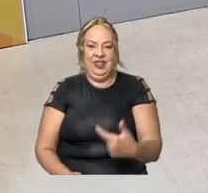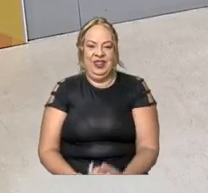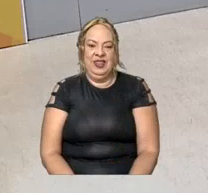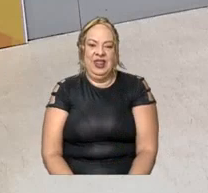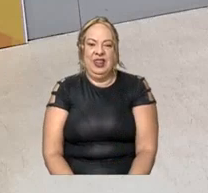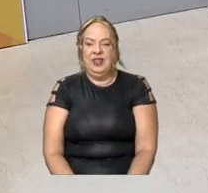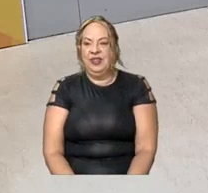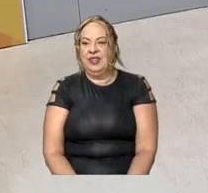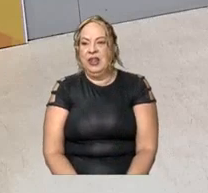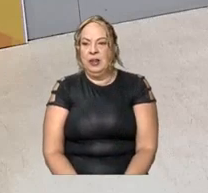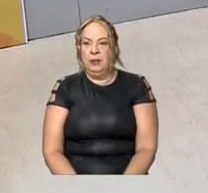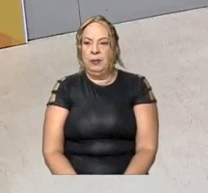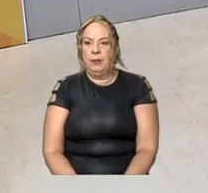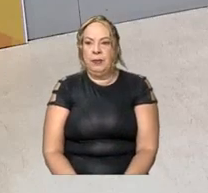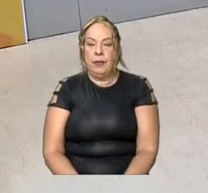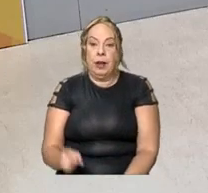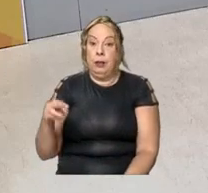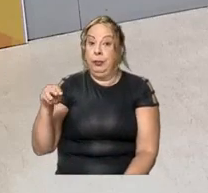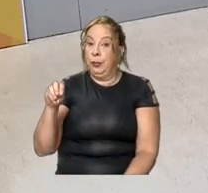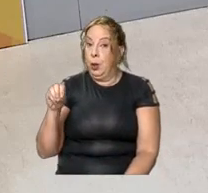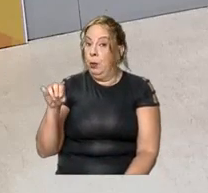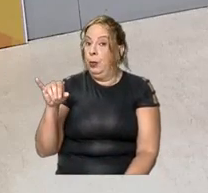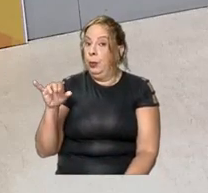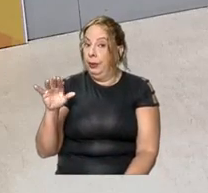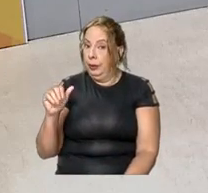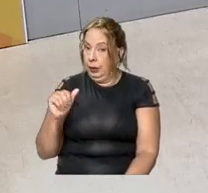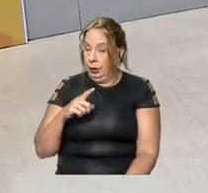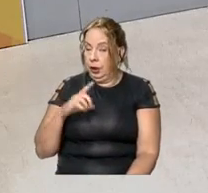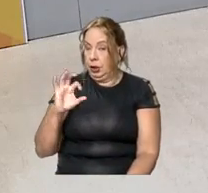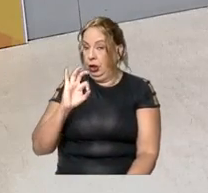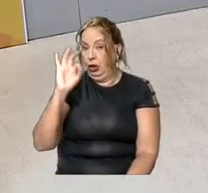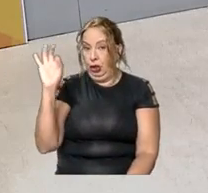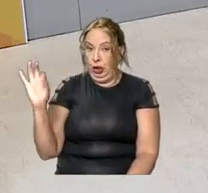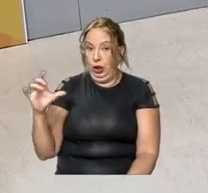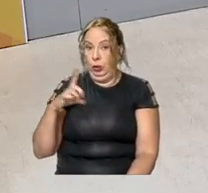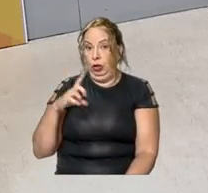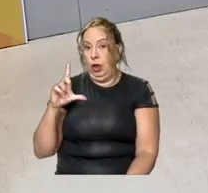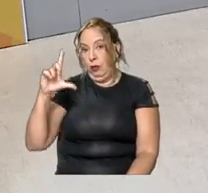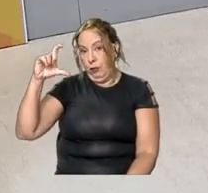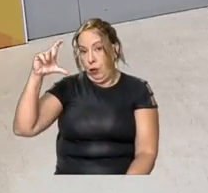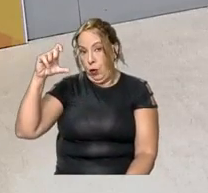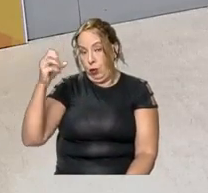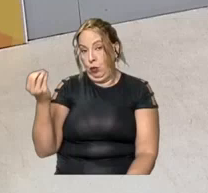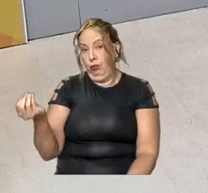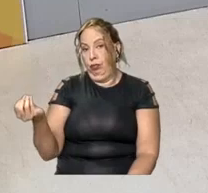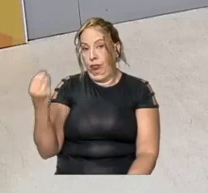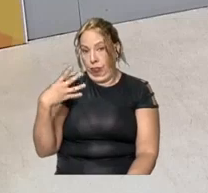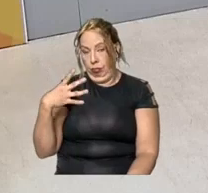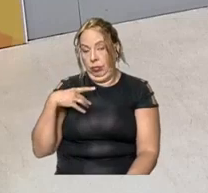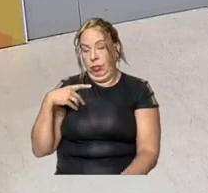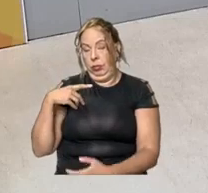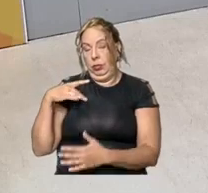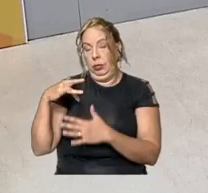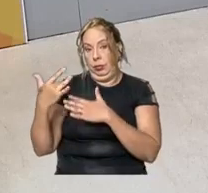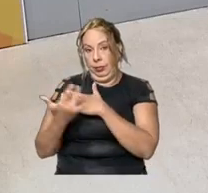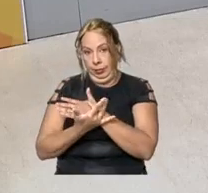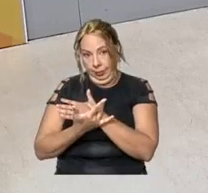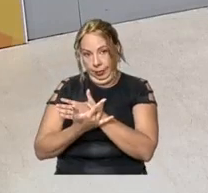22. Mônica Santos já assistindo, marcou a foto aqui com a Jaque e o Júnior. Muito